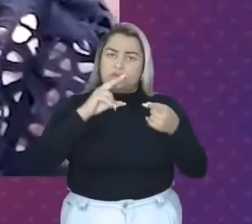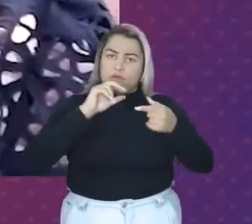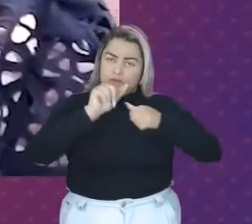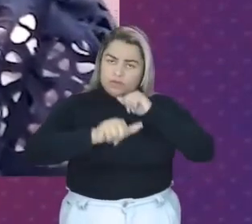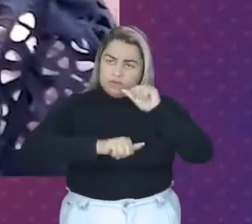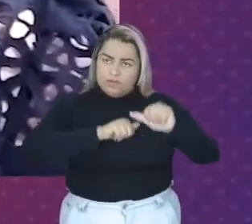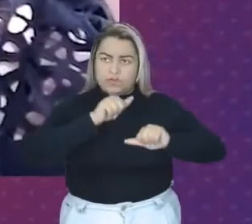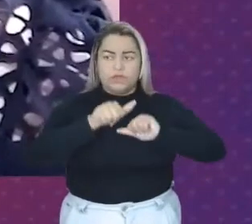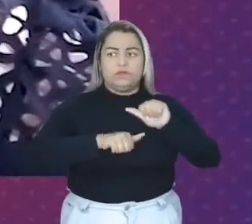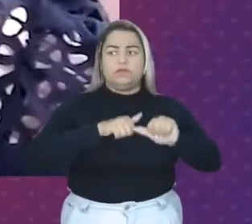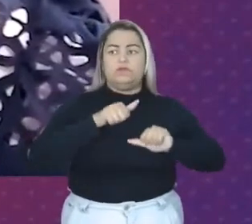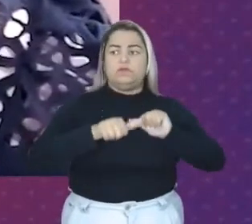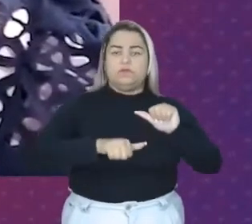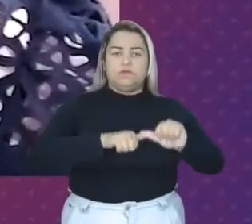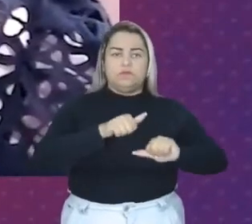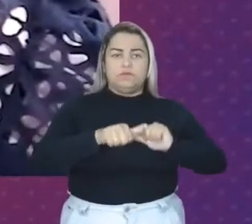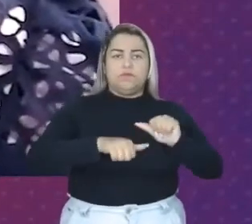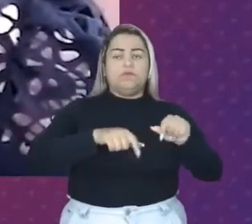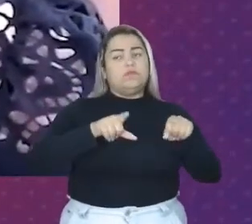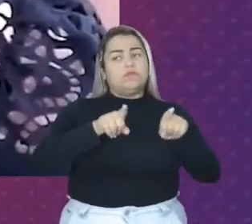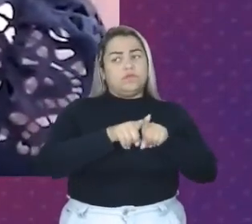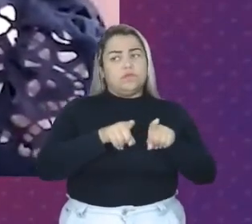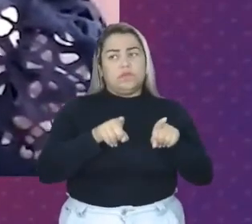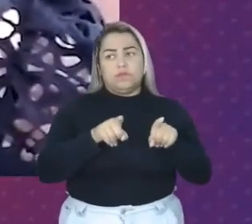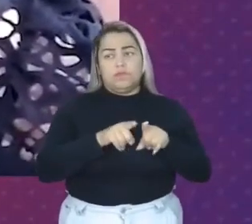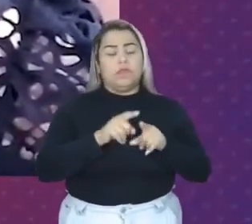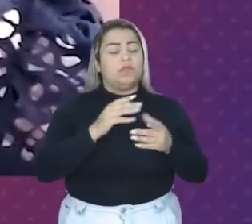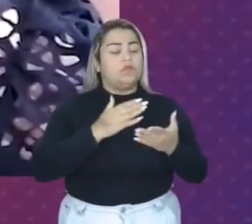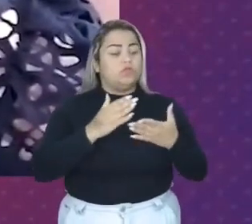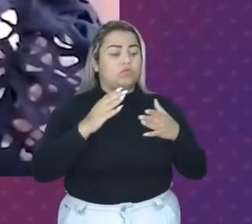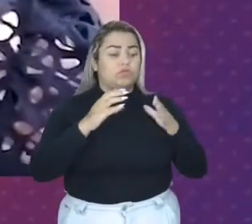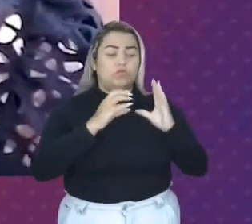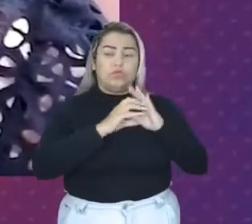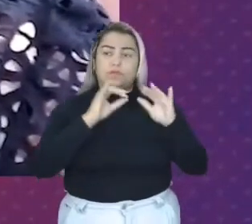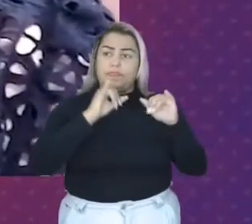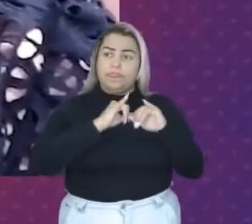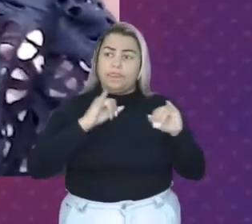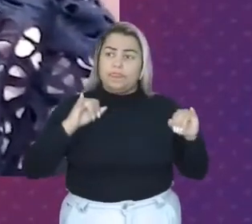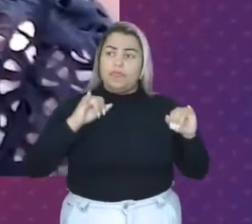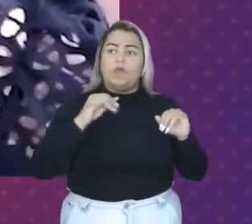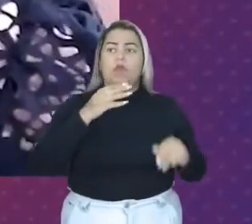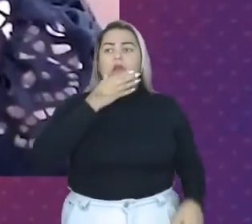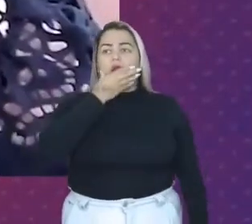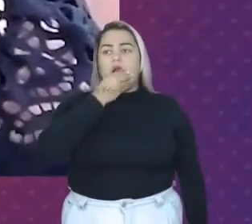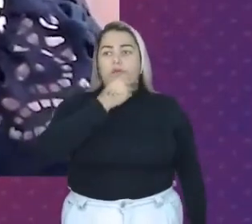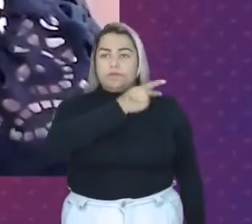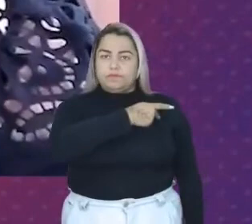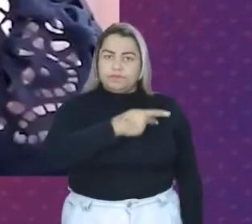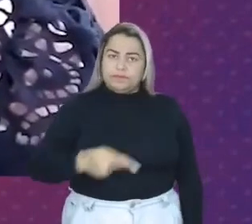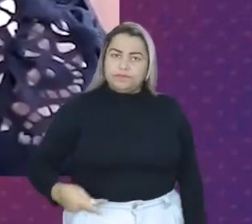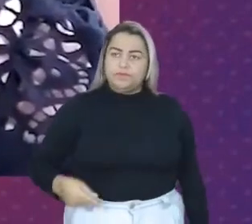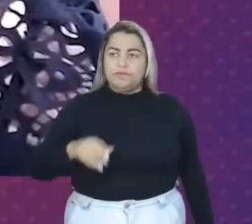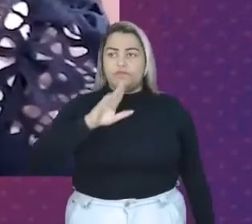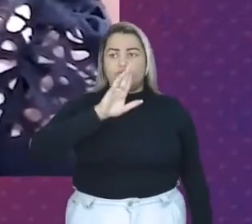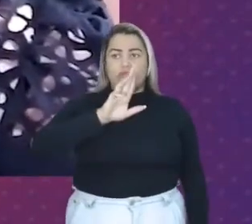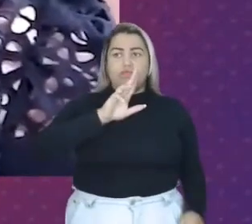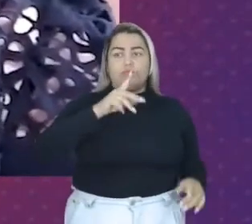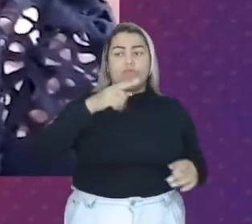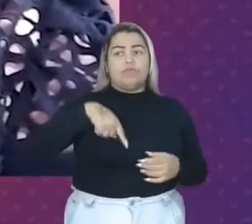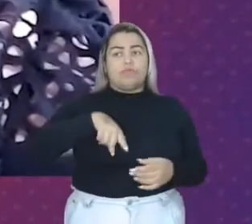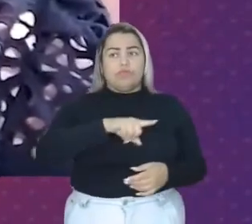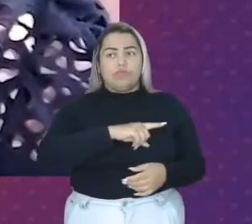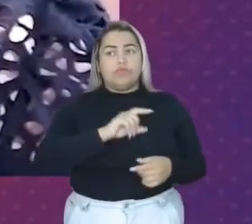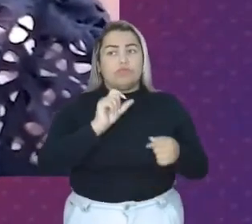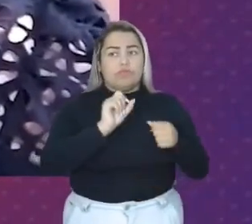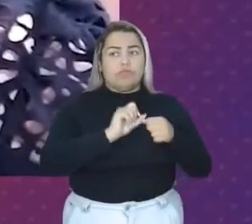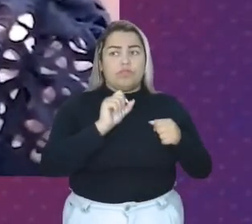no Congresso. É evidente que, durante a campanha, o próprio presidente Lula disse que não faria uma